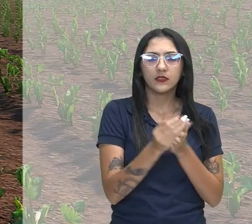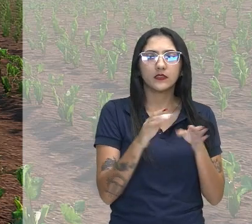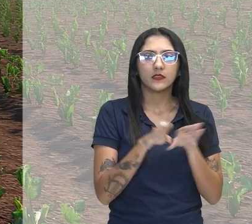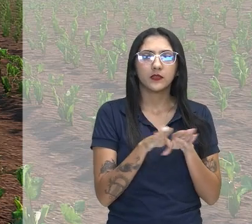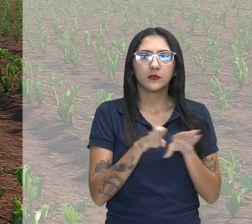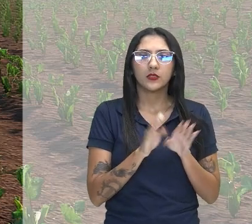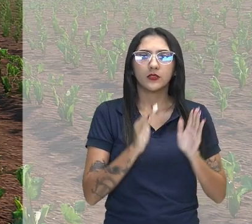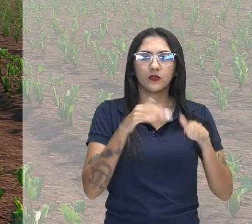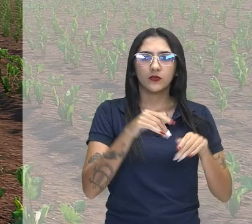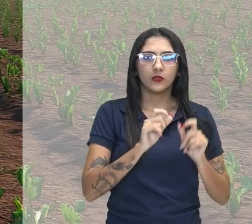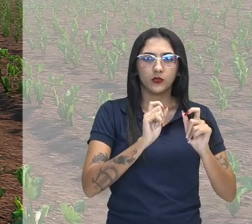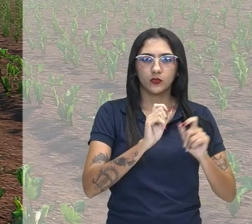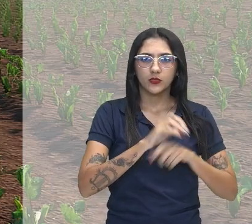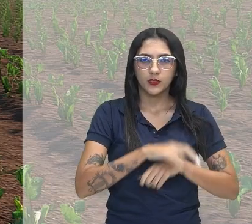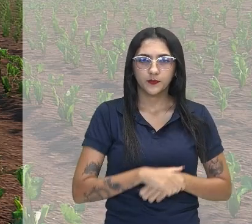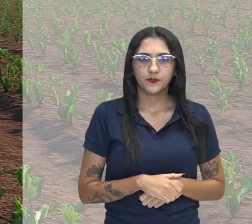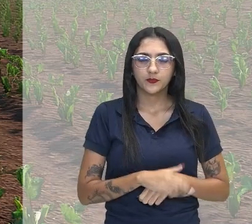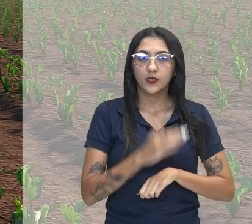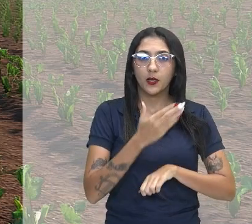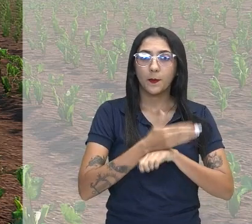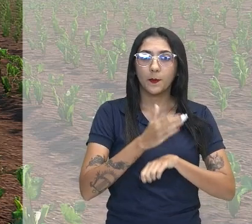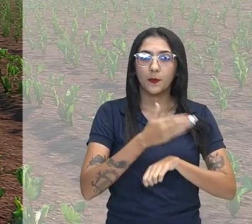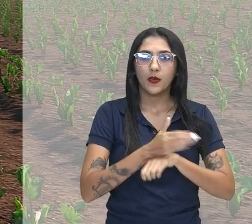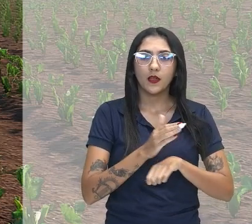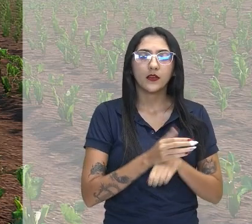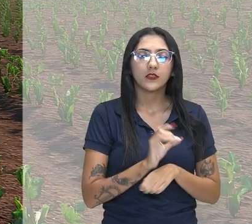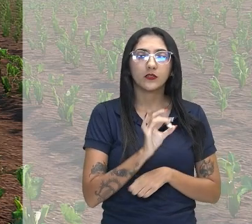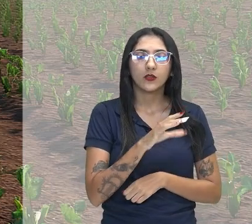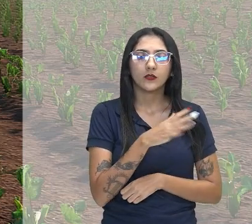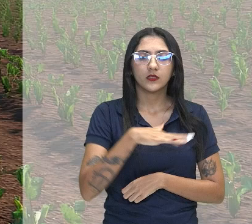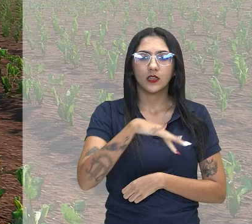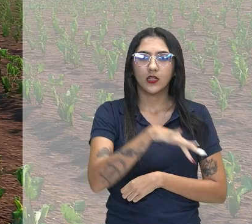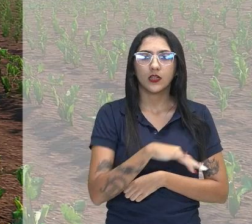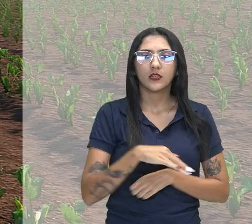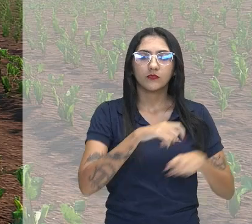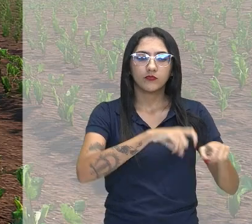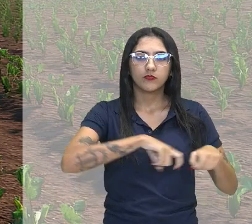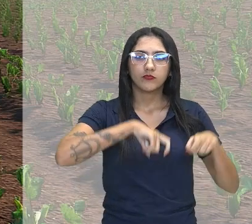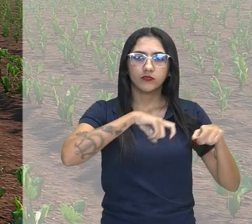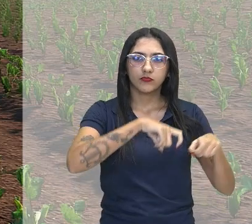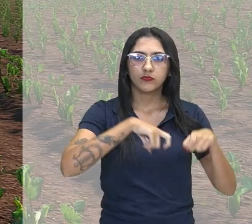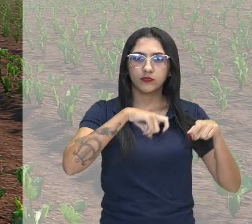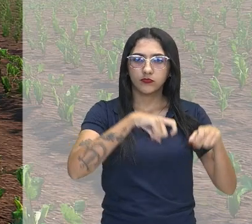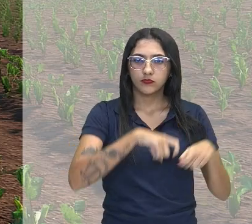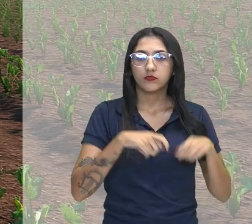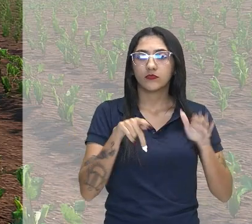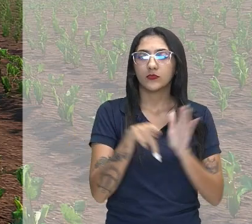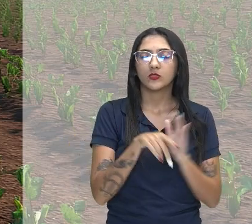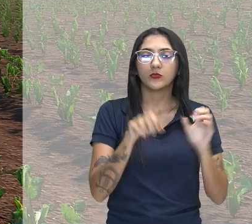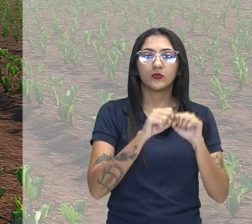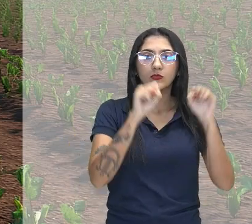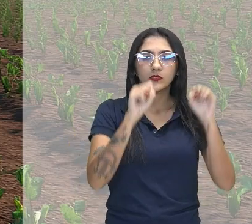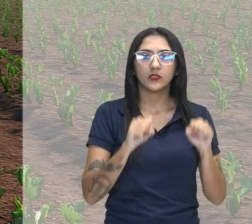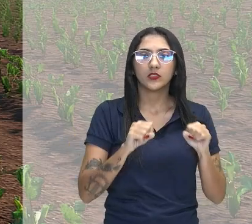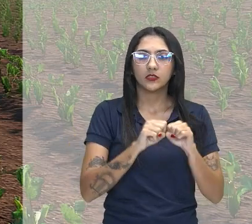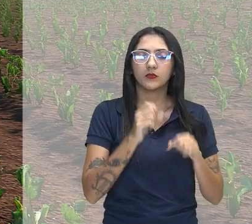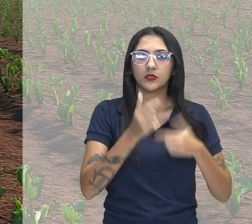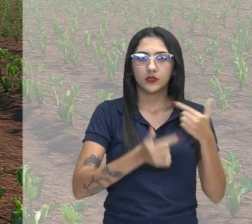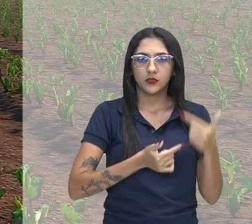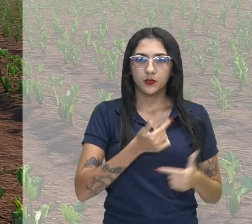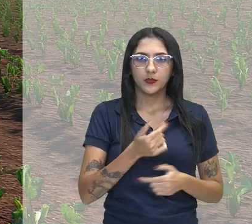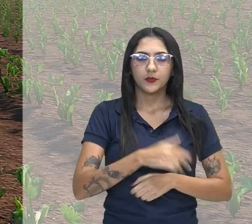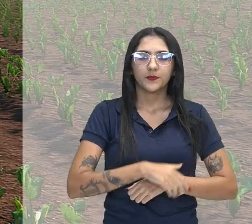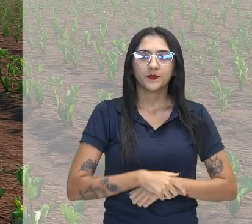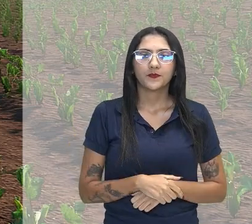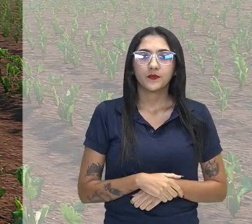quê? Das atividades realizadas no campo, através dos sistemas agrícolas. E nós